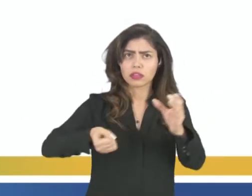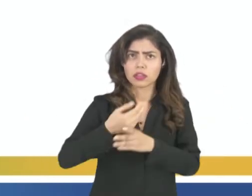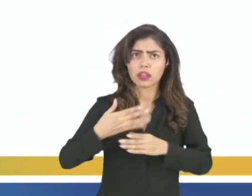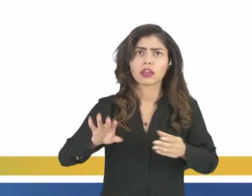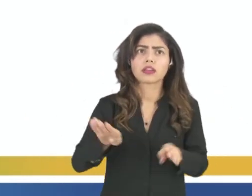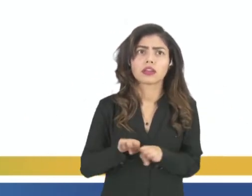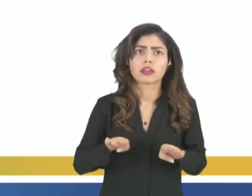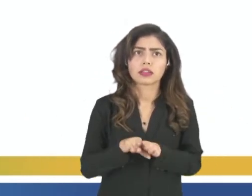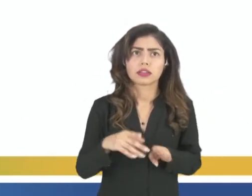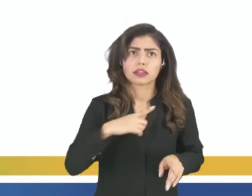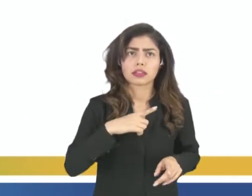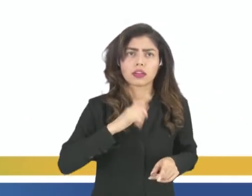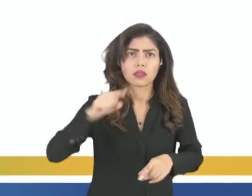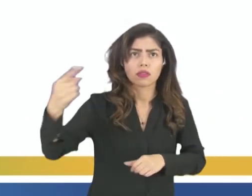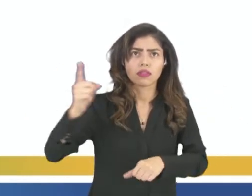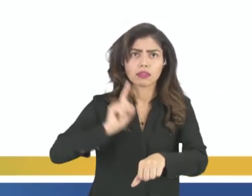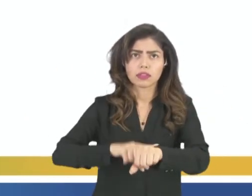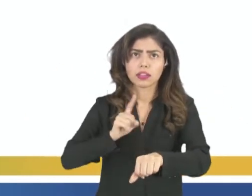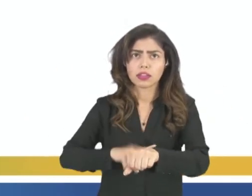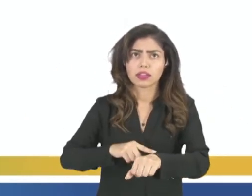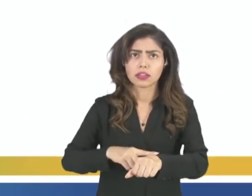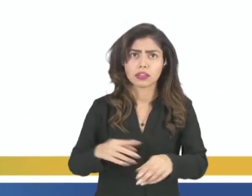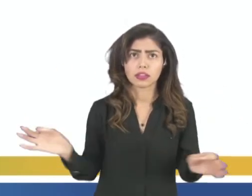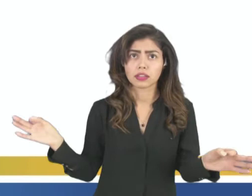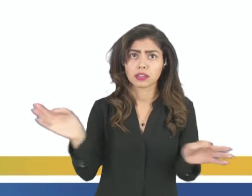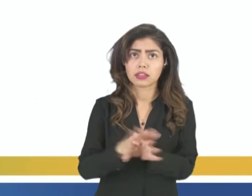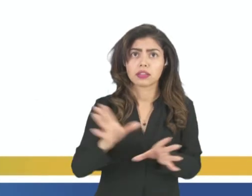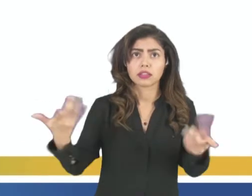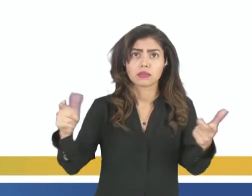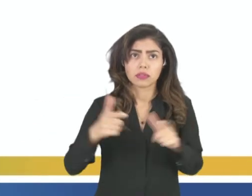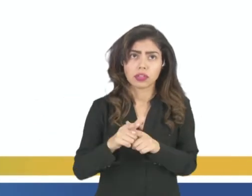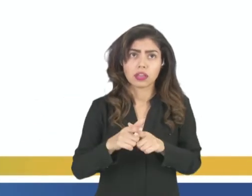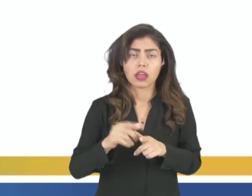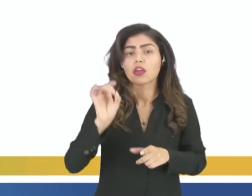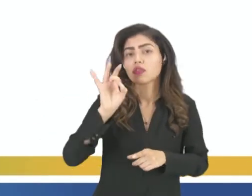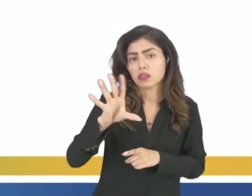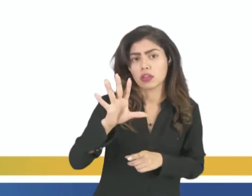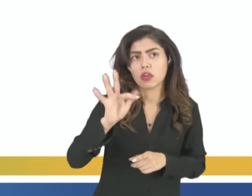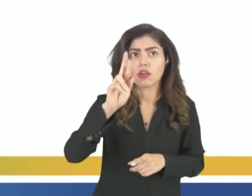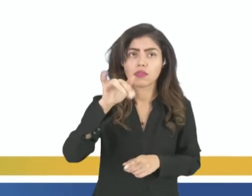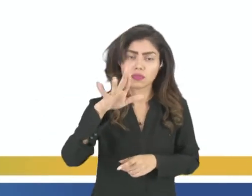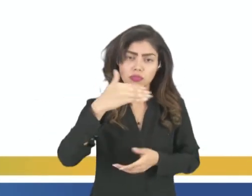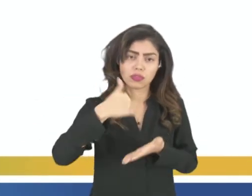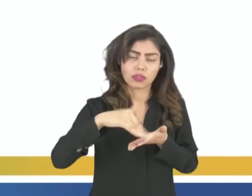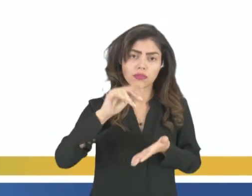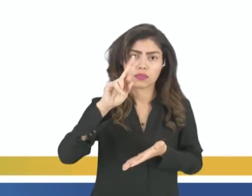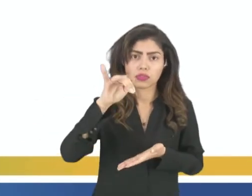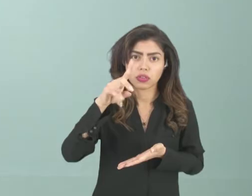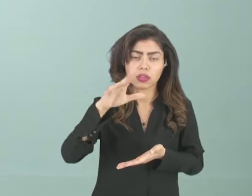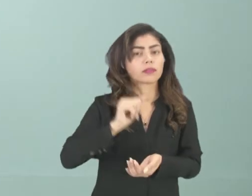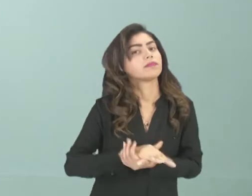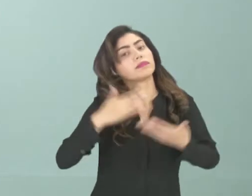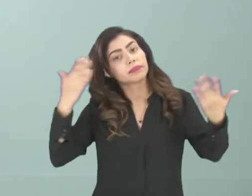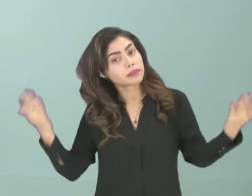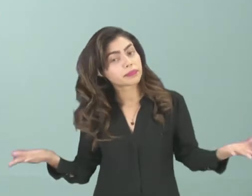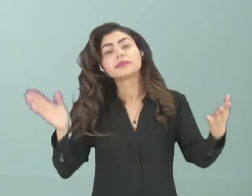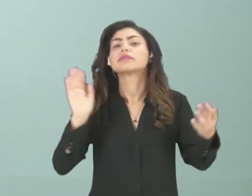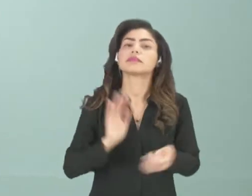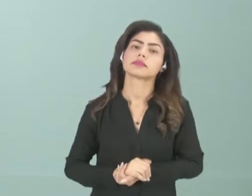que, ao longo do tempo, tornava-se menor do que manter um funcionário. Pessoal,